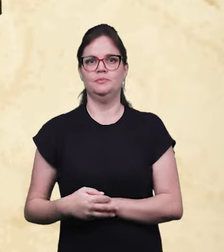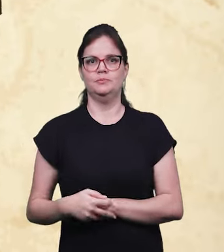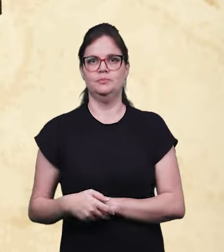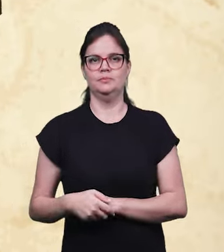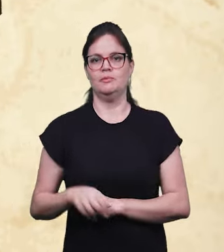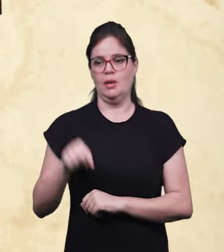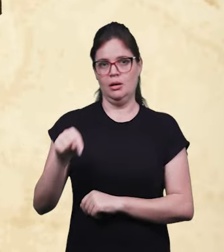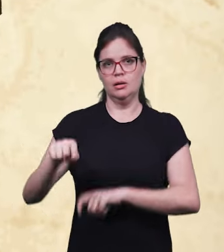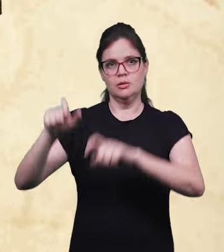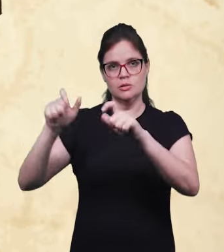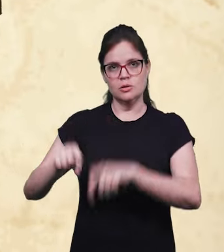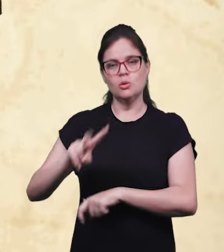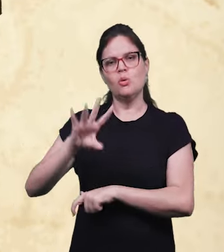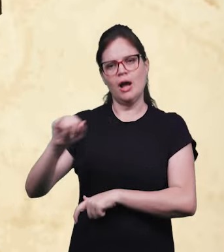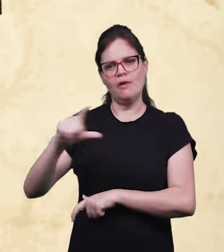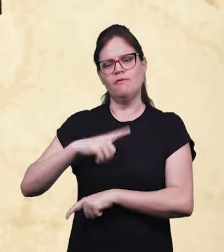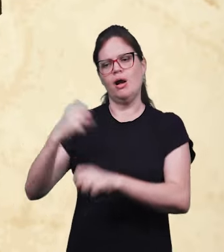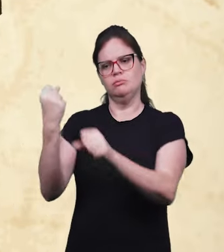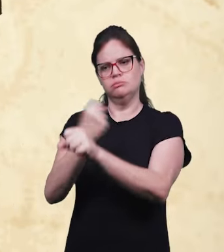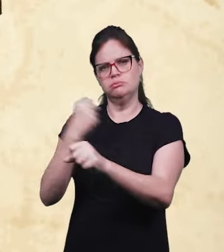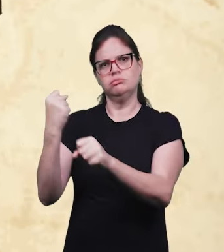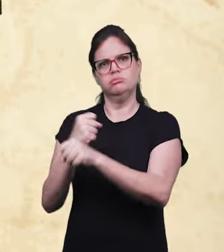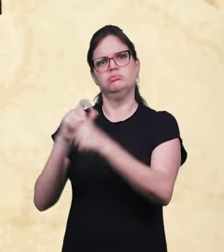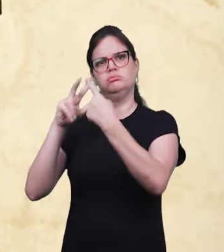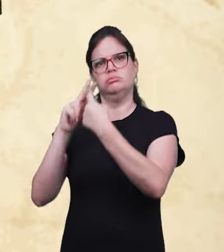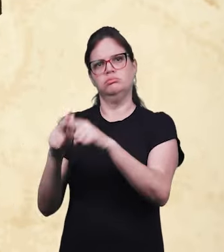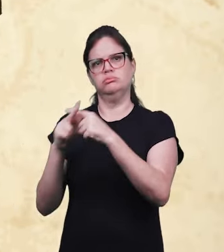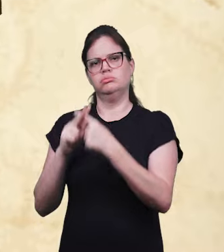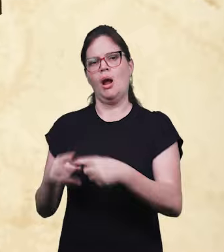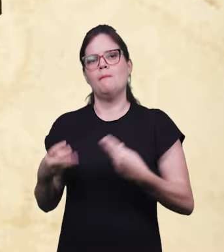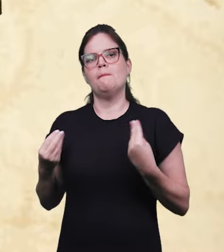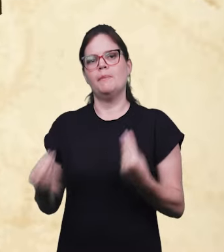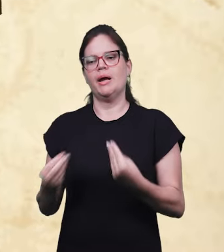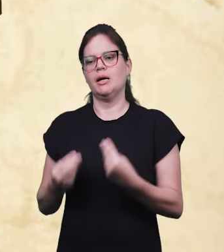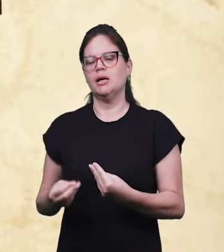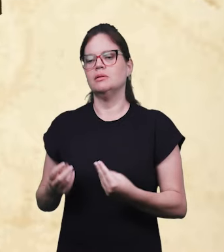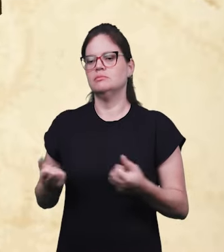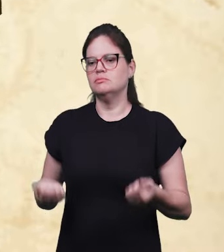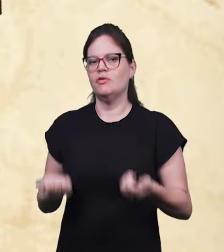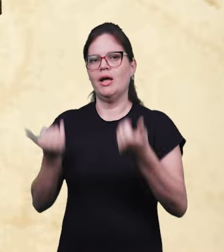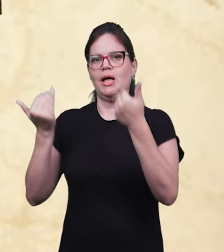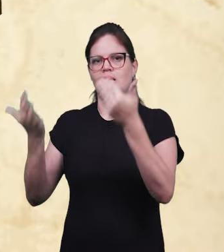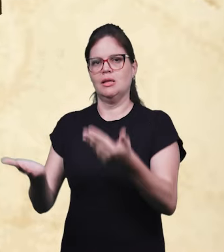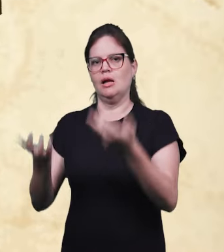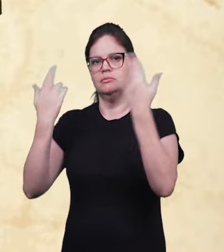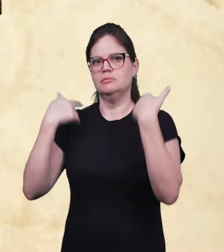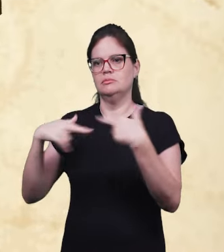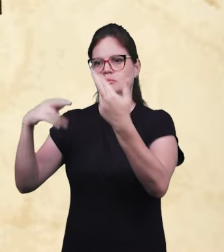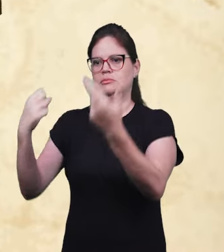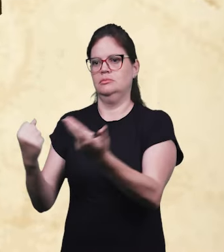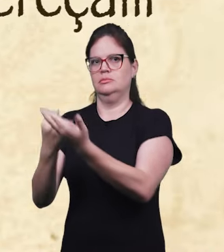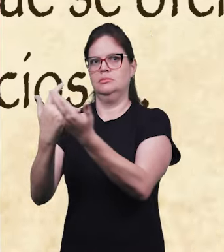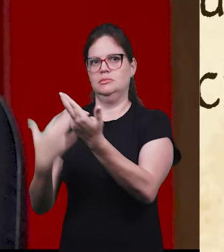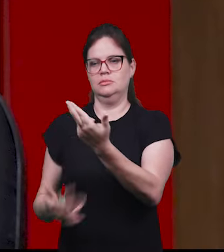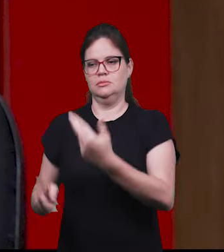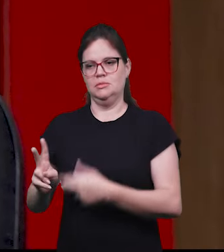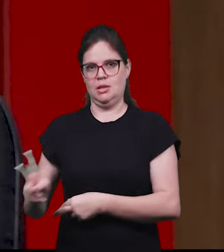Esta casa se edificará para o lugar em que se ofereçam